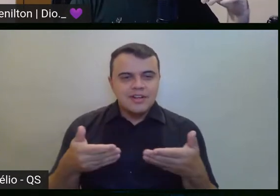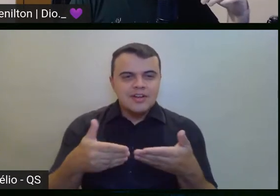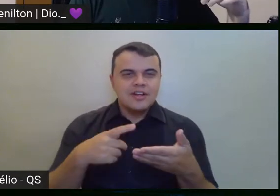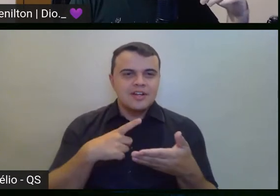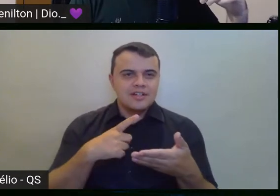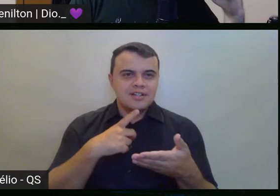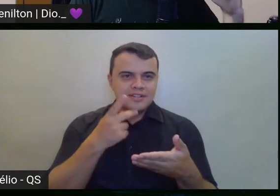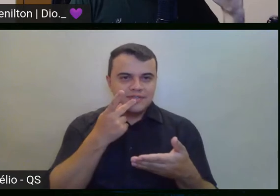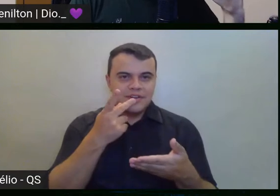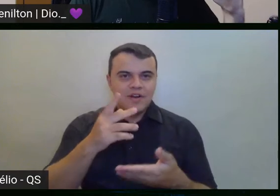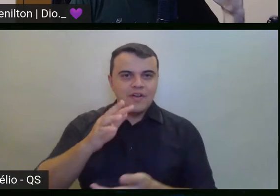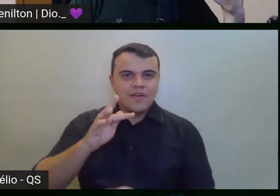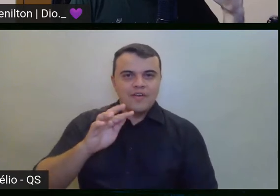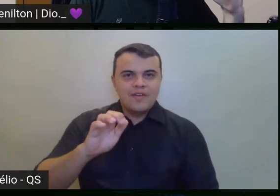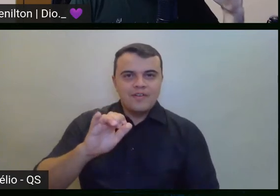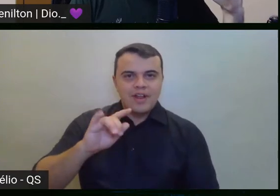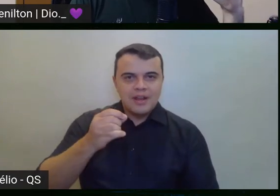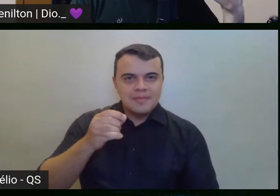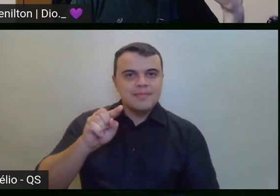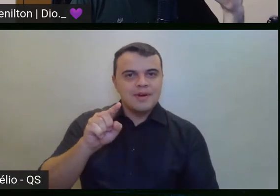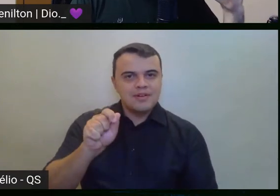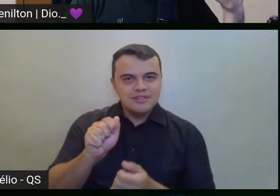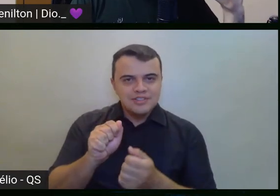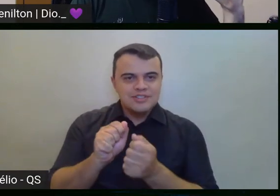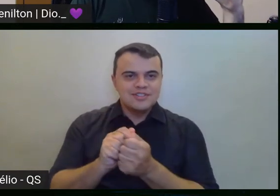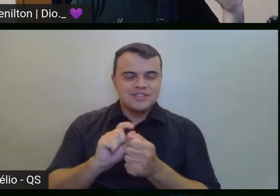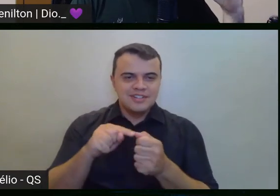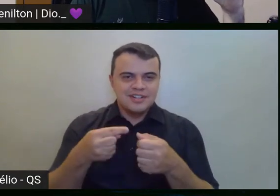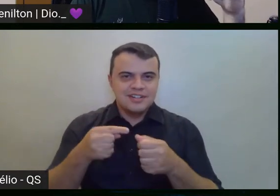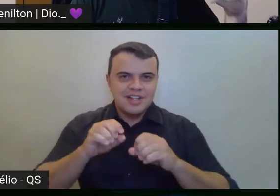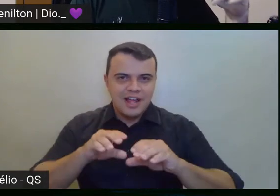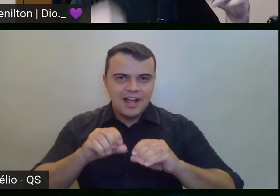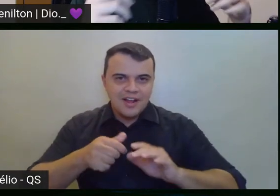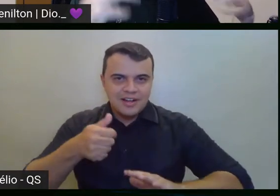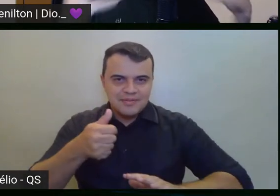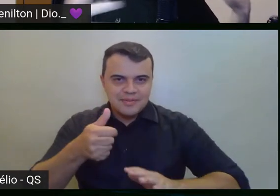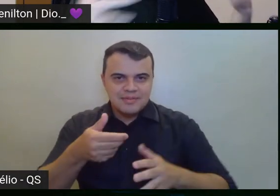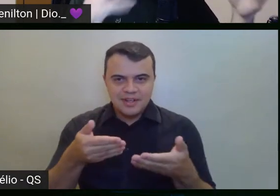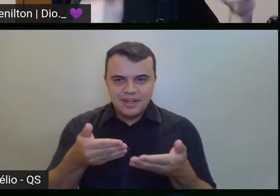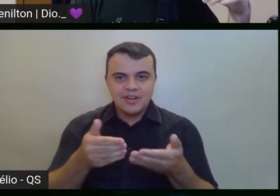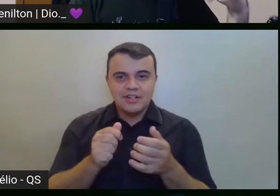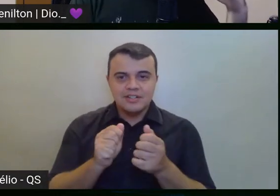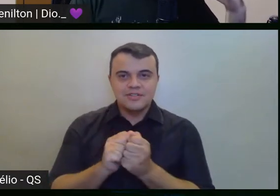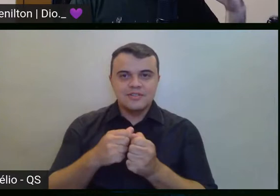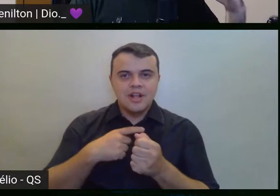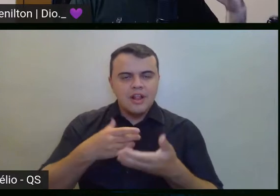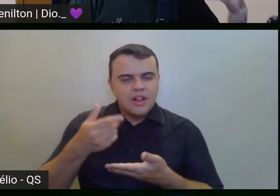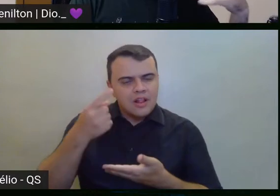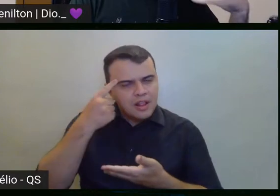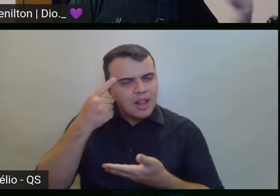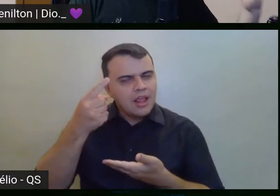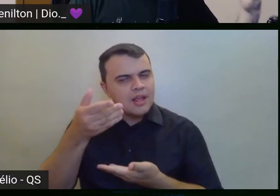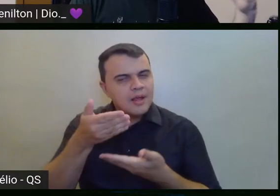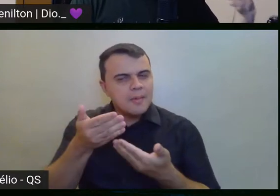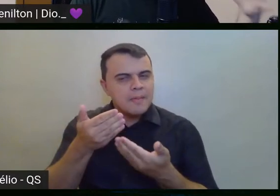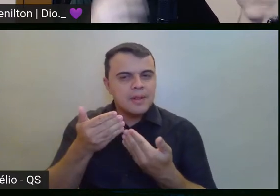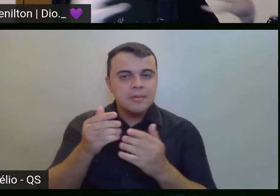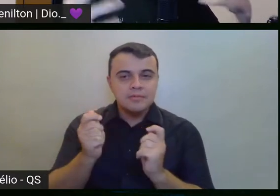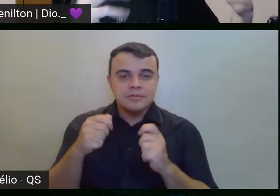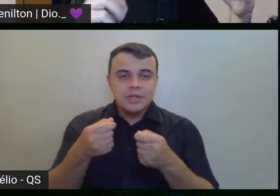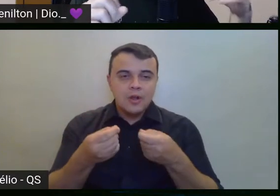trouxe até o Felipão aí reforço para as nossas aulas inaugurais aí para a gente poder trocar uma ideia falar um pouco de como